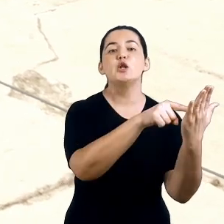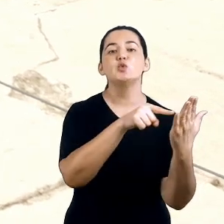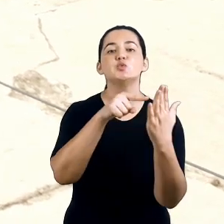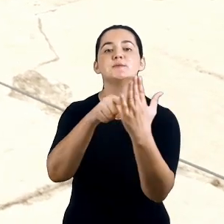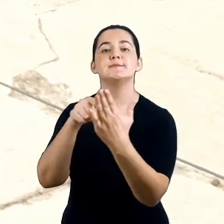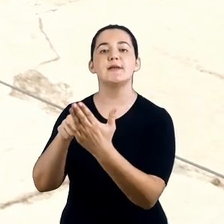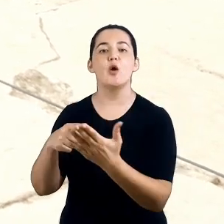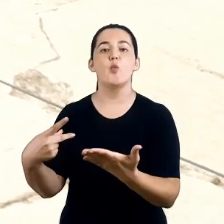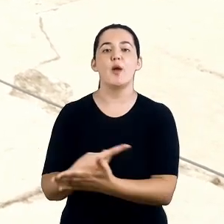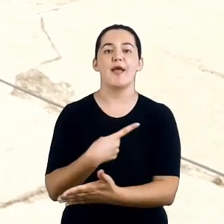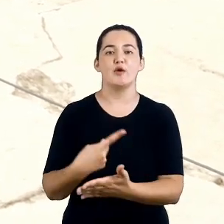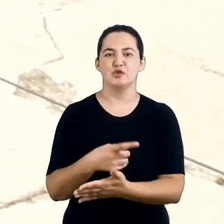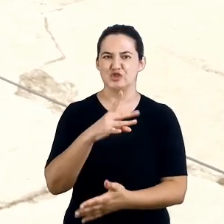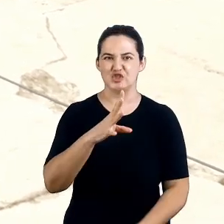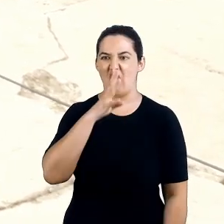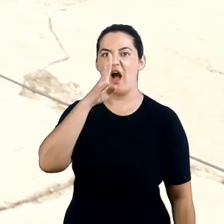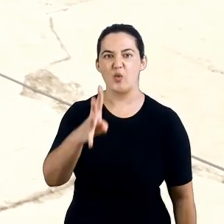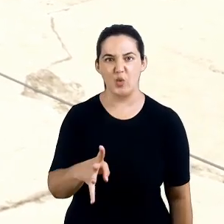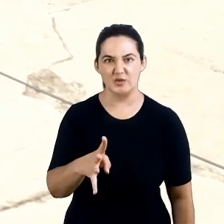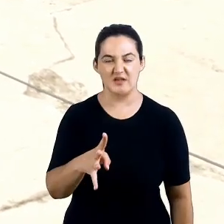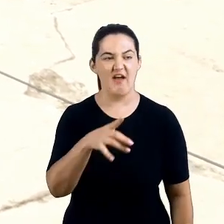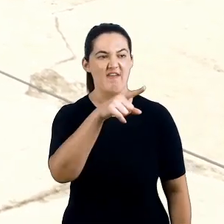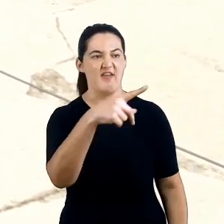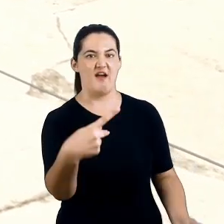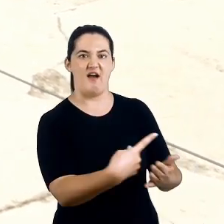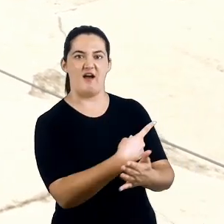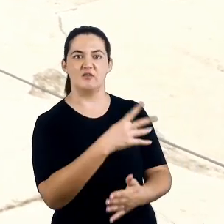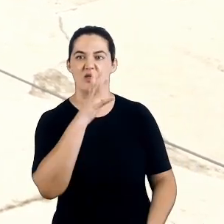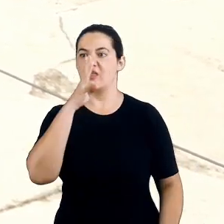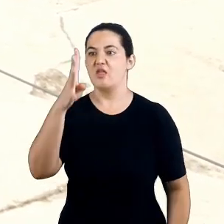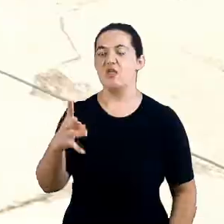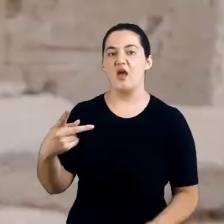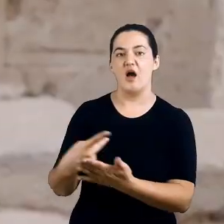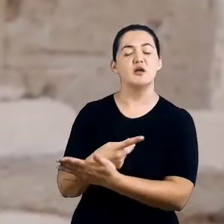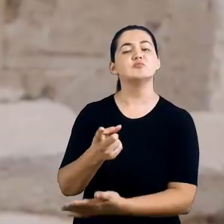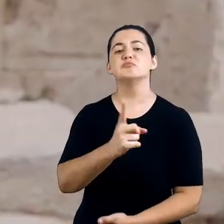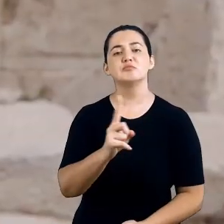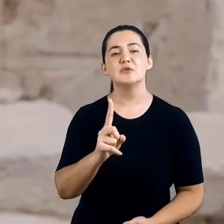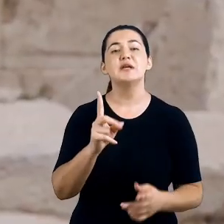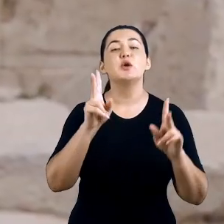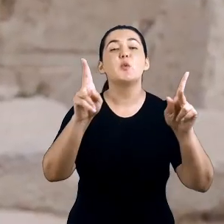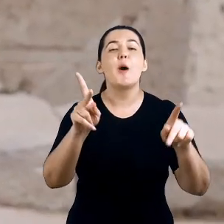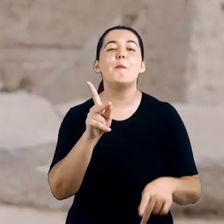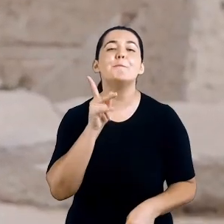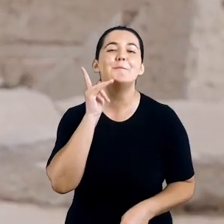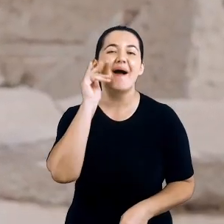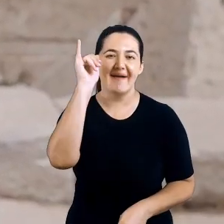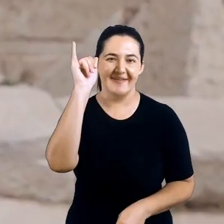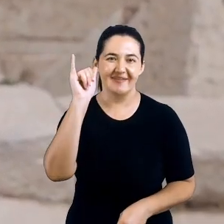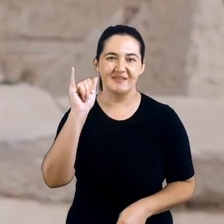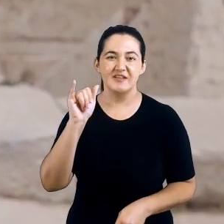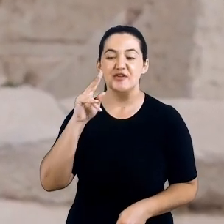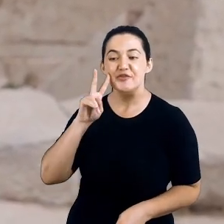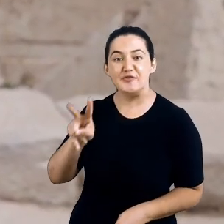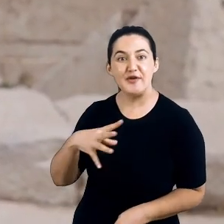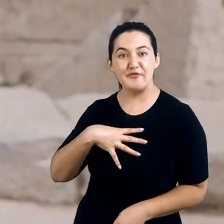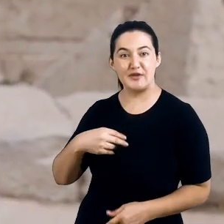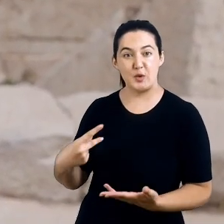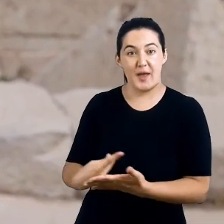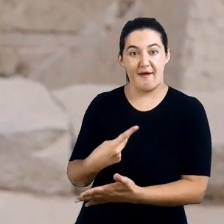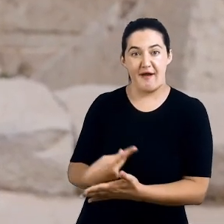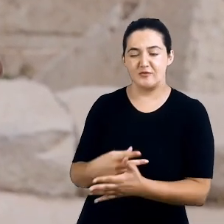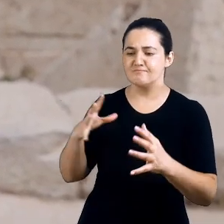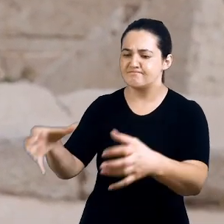alguém que tem prazer apenas em criticar o pecado do outro, mas como um pai grita com seu